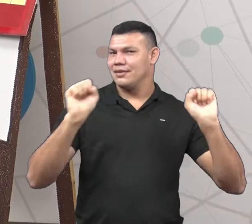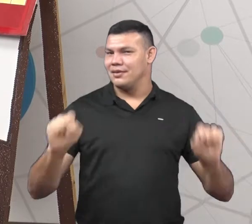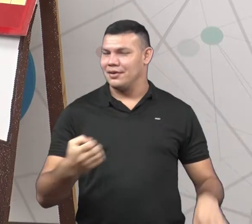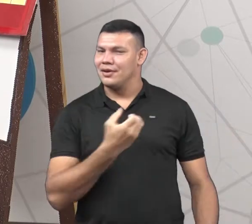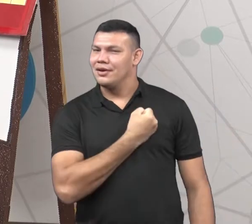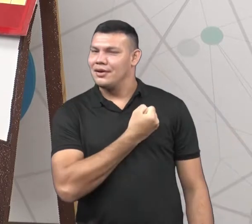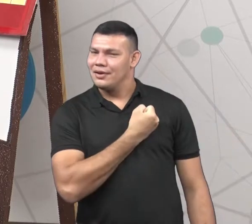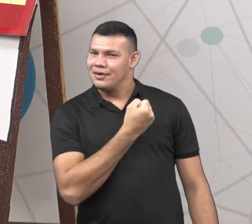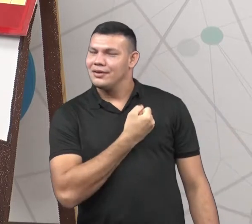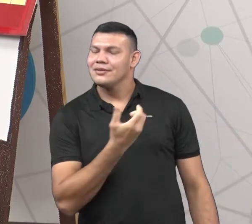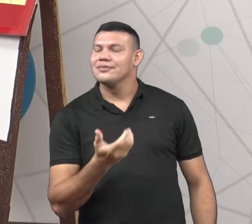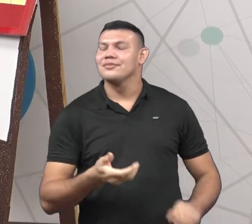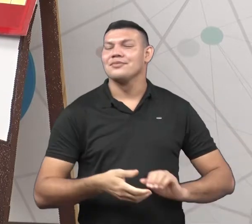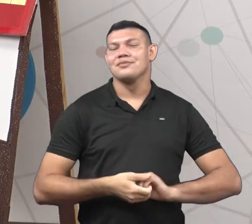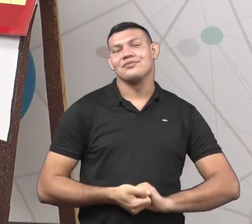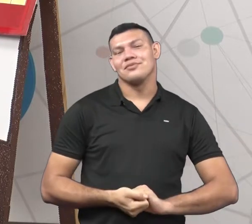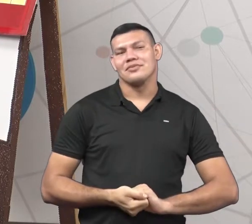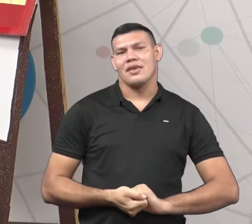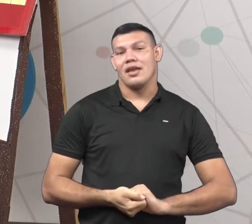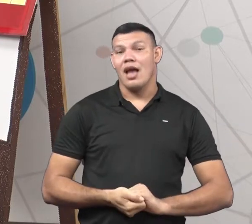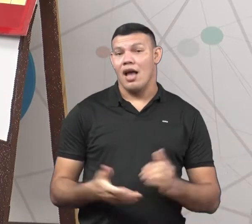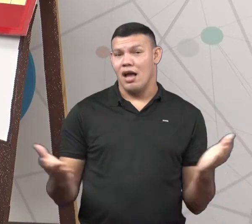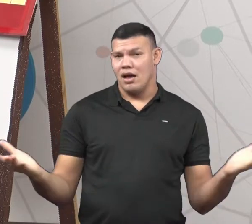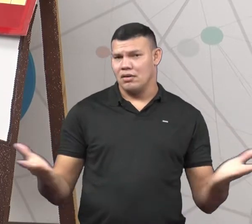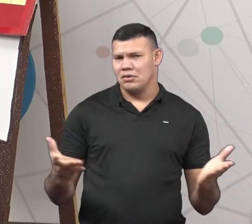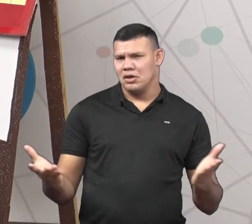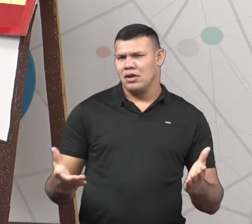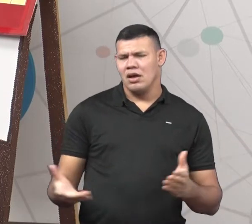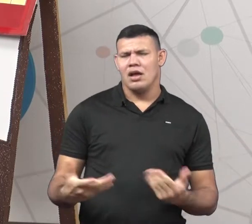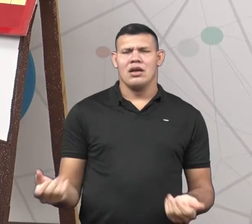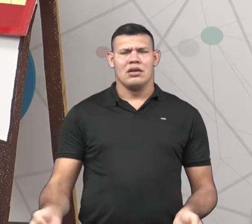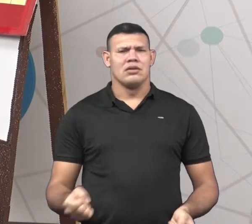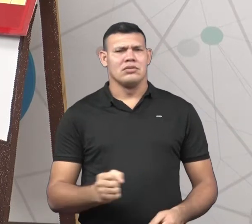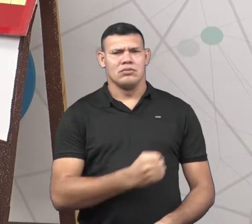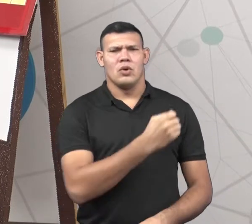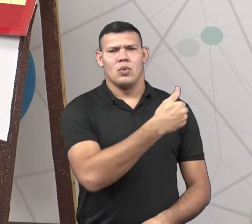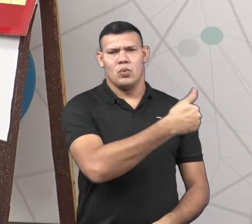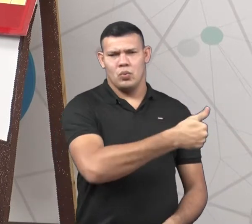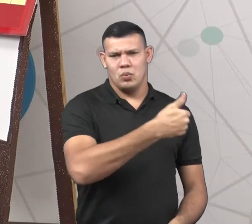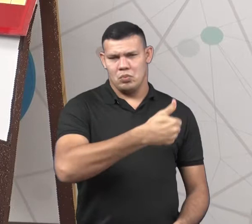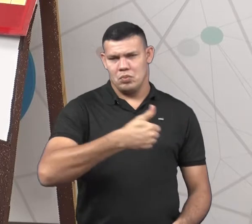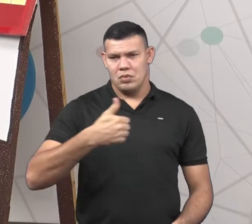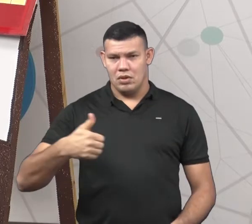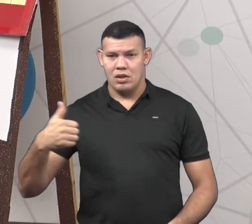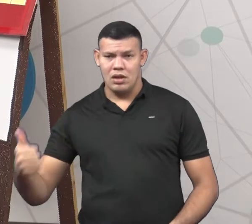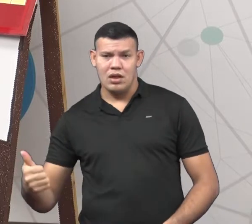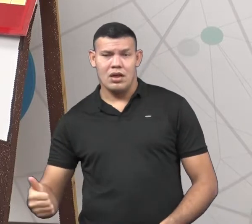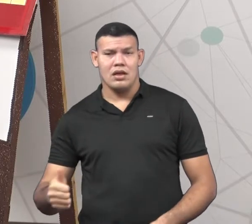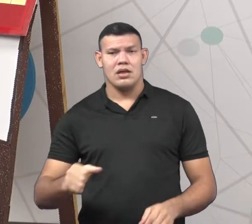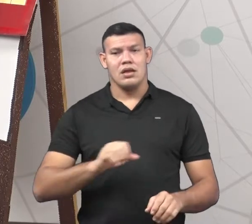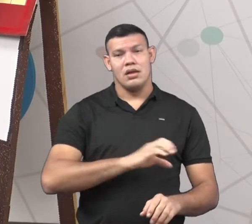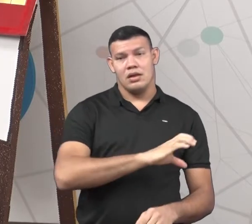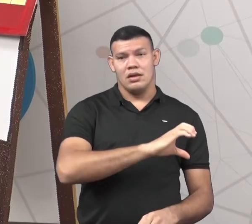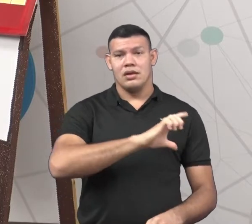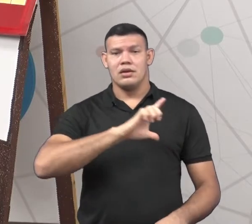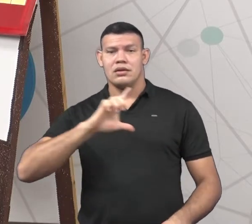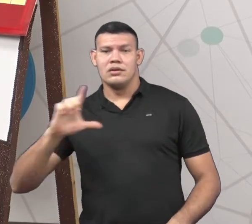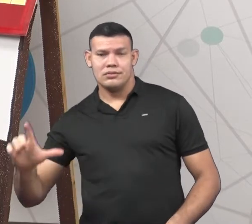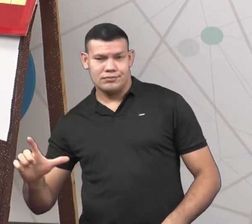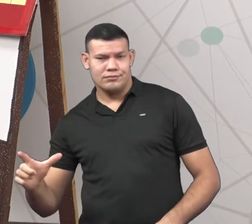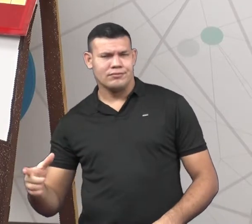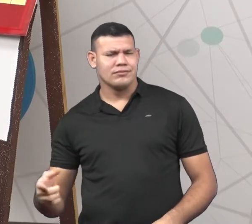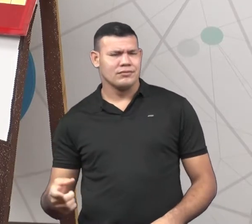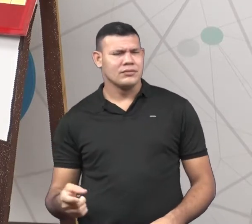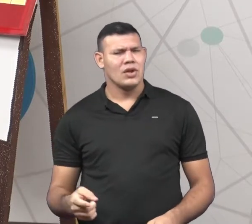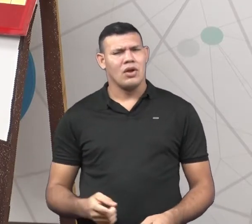E nós vamos continuar falando sobre as classes e as ordens, né? Lembrando que nós temos aqui uma quantidade